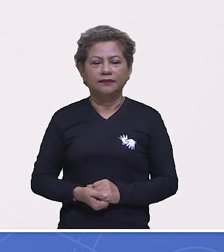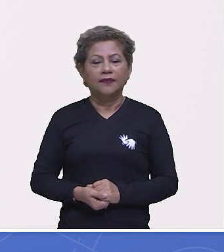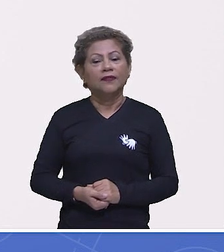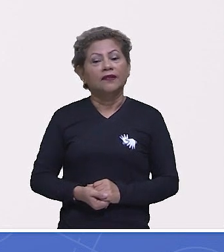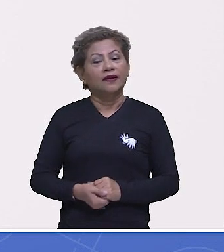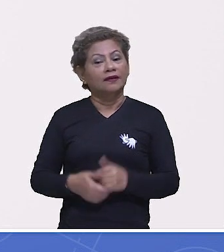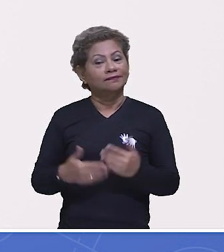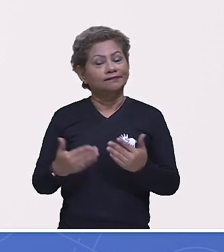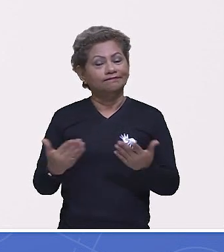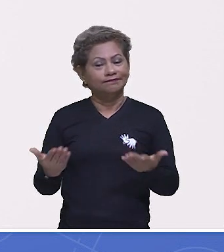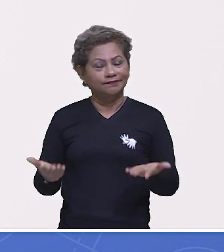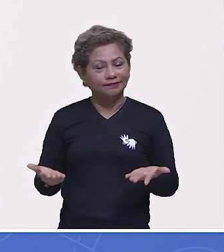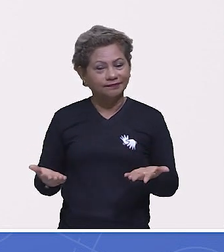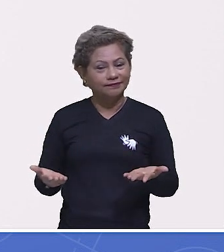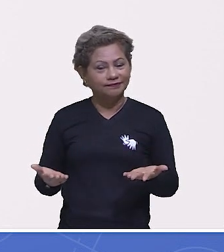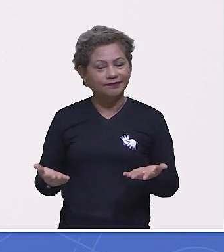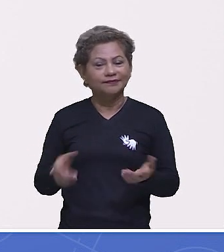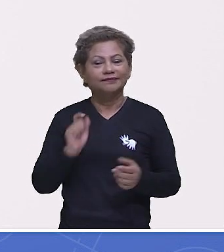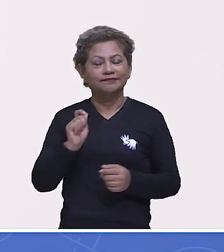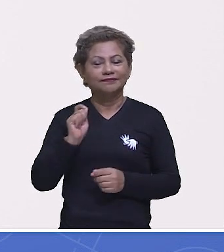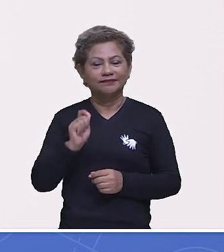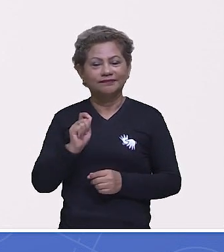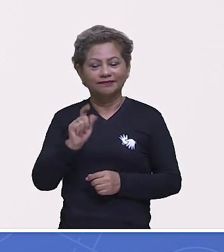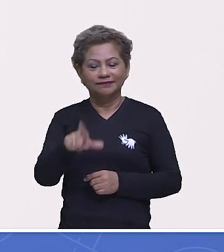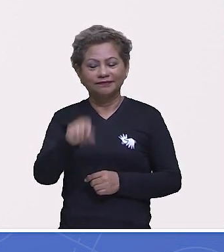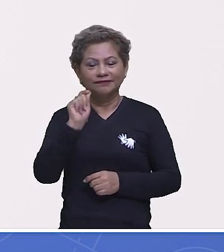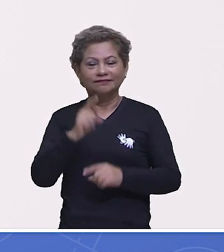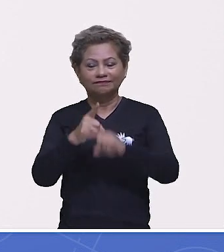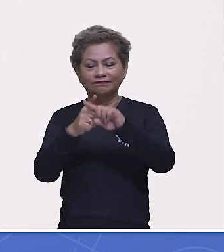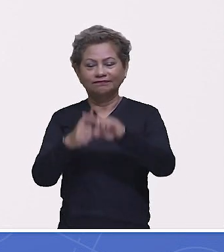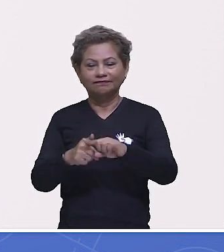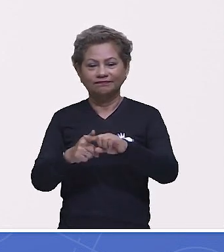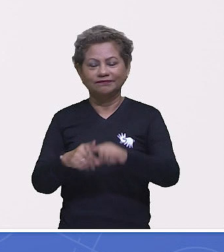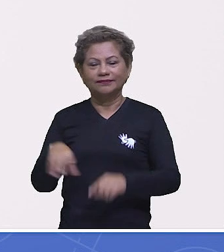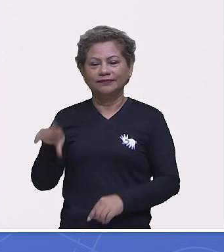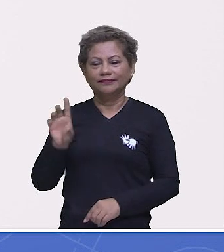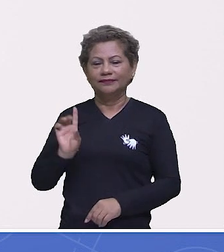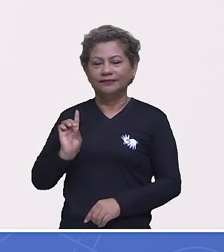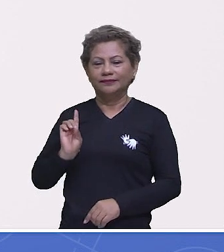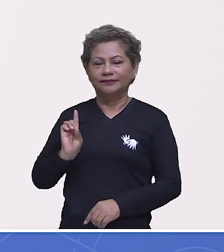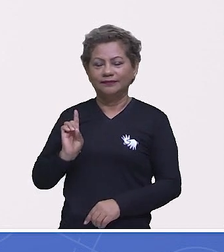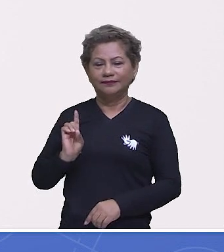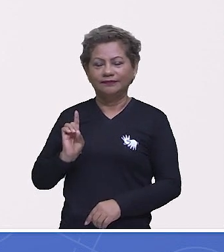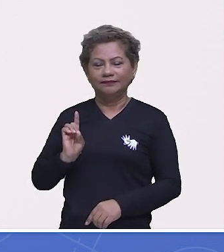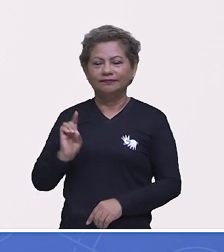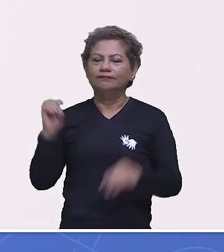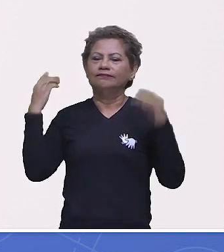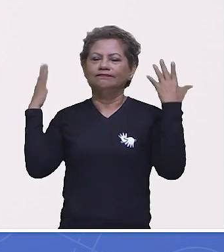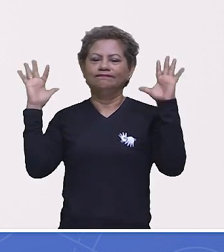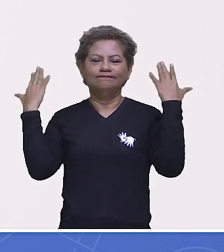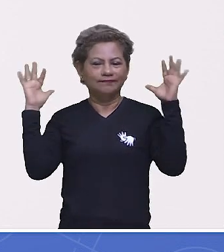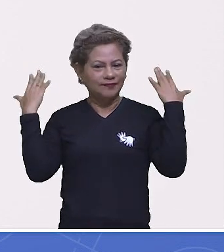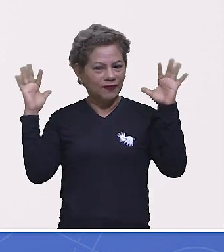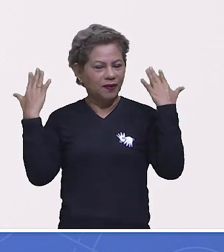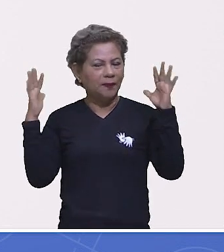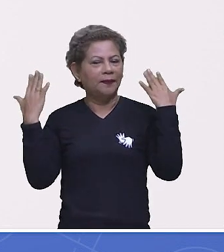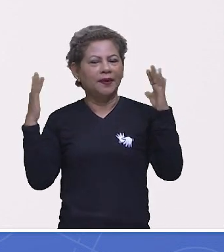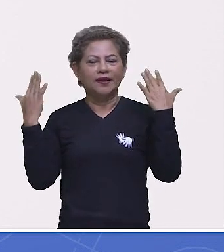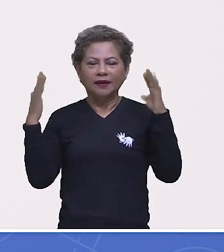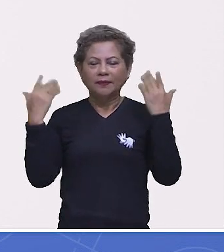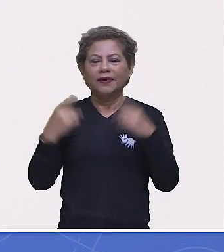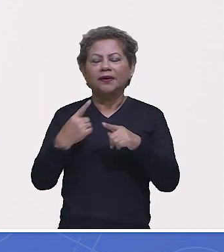Então, a resposta, quem respondeu a letra D de dado, acertou. Cada indivíduo tem uma